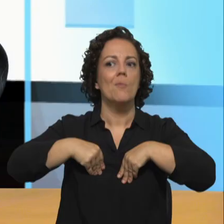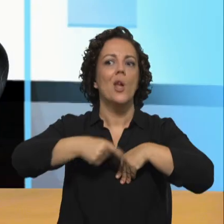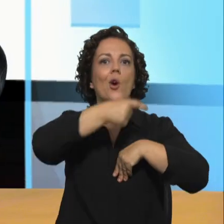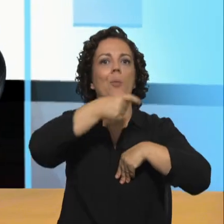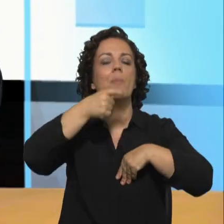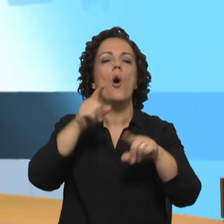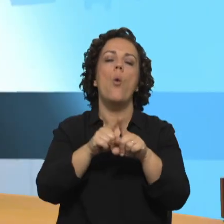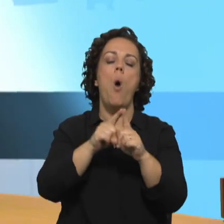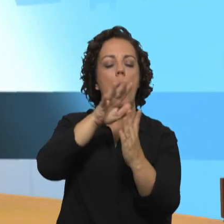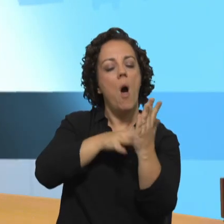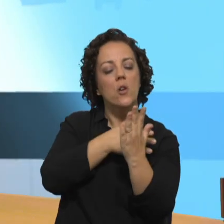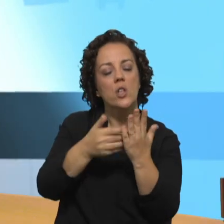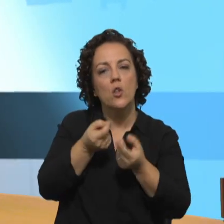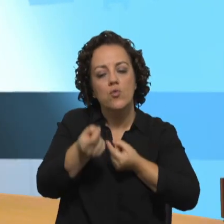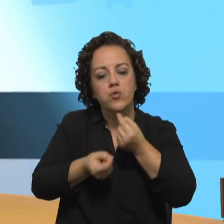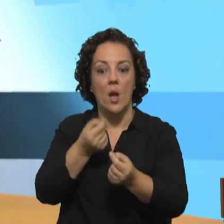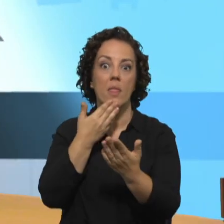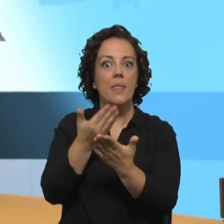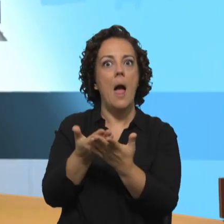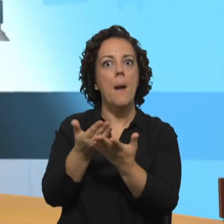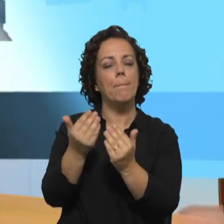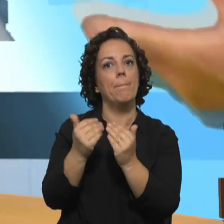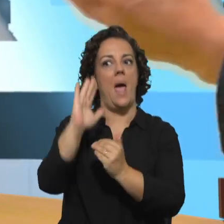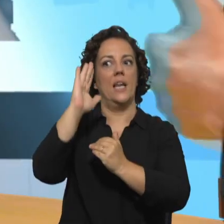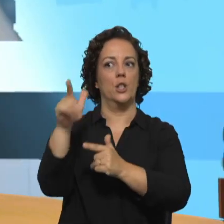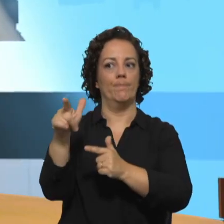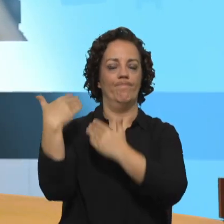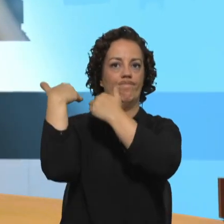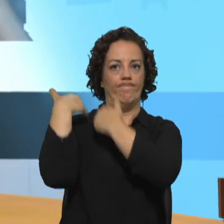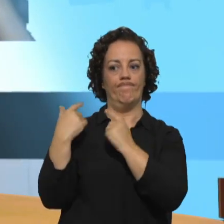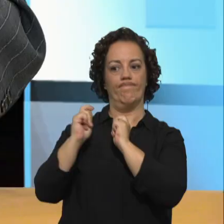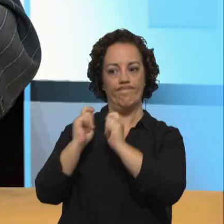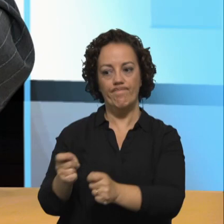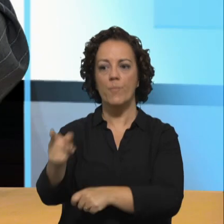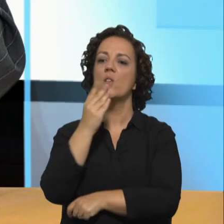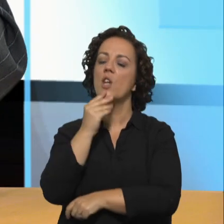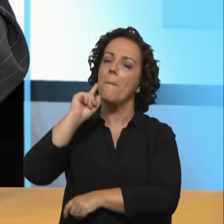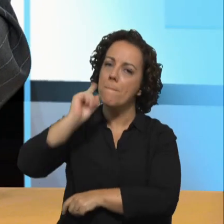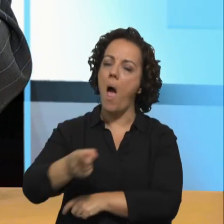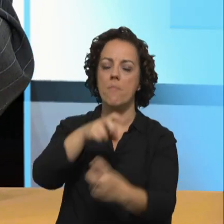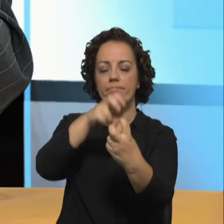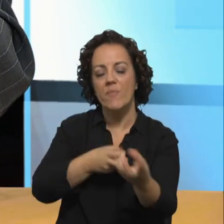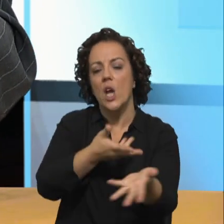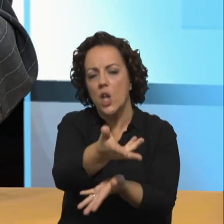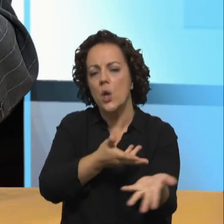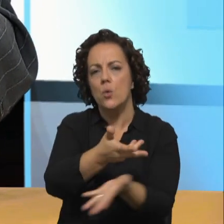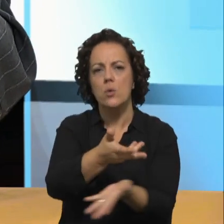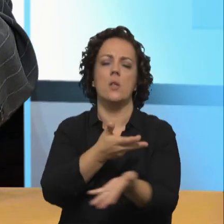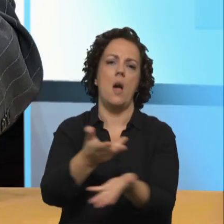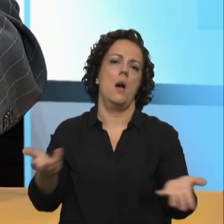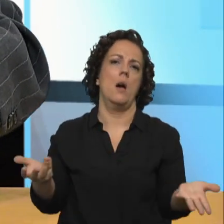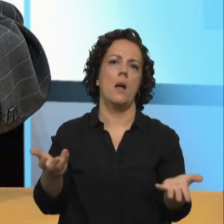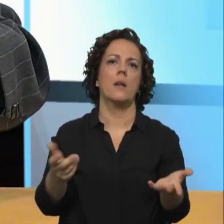agenda sensata que colocaria mais peso, e obrigação a Israel negociar. Exatamente, e que punha isto sobre